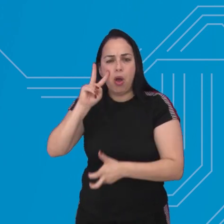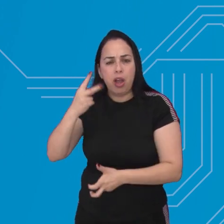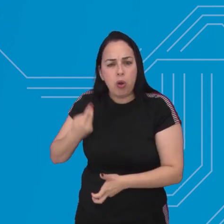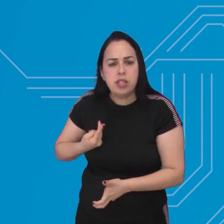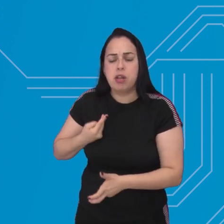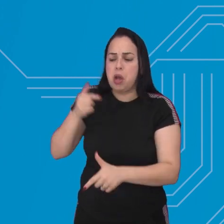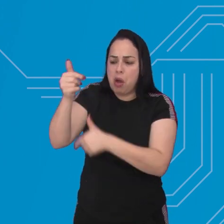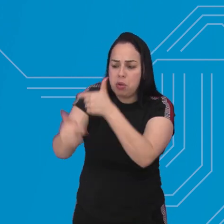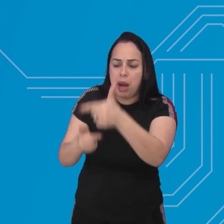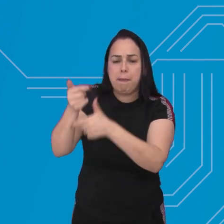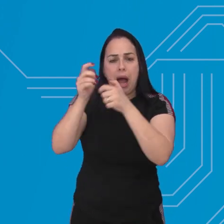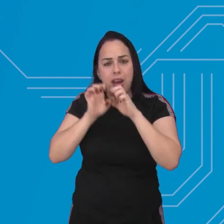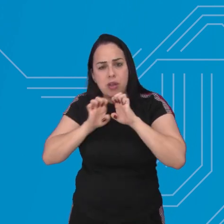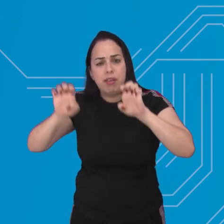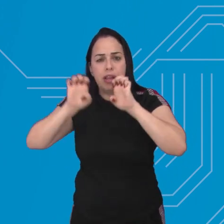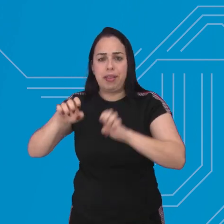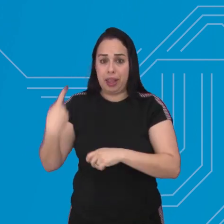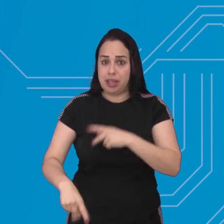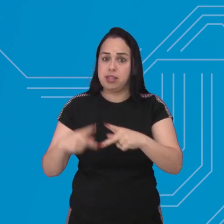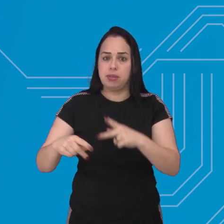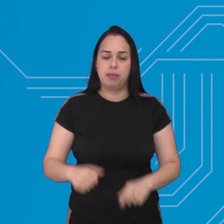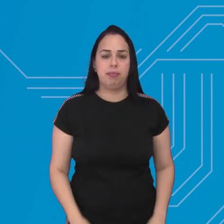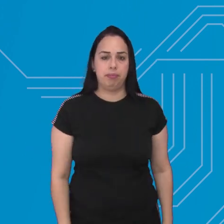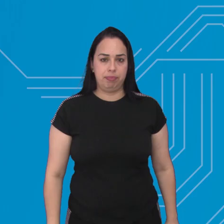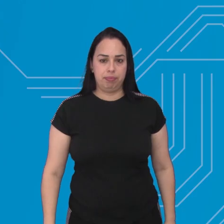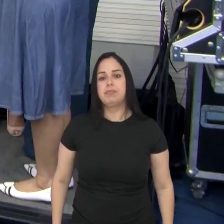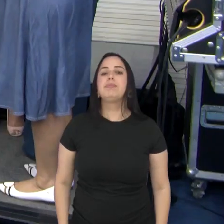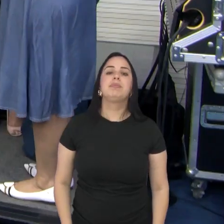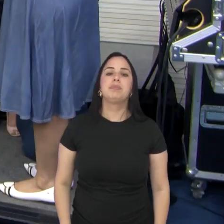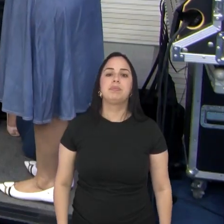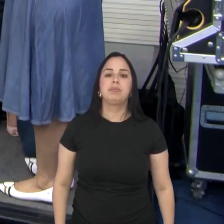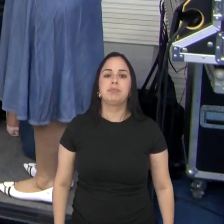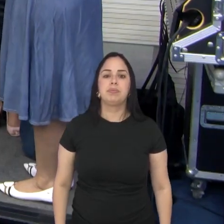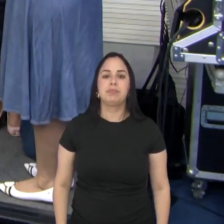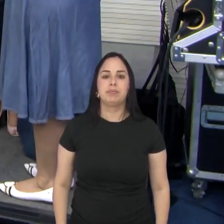social e de evangelização realizado pelo pastor na cidade.